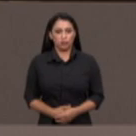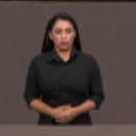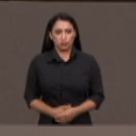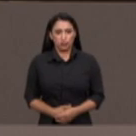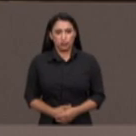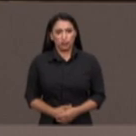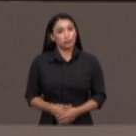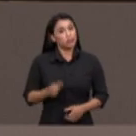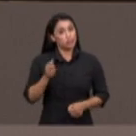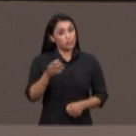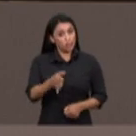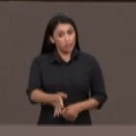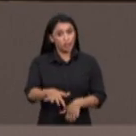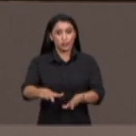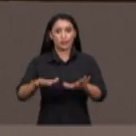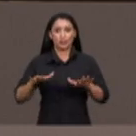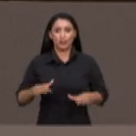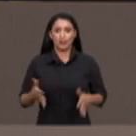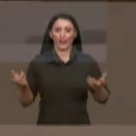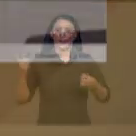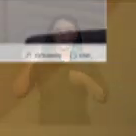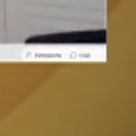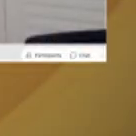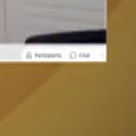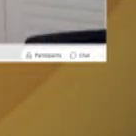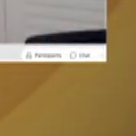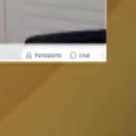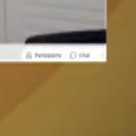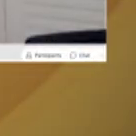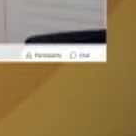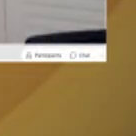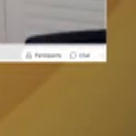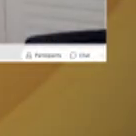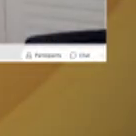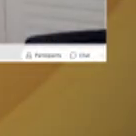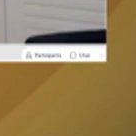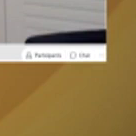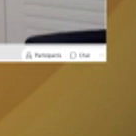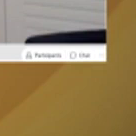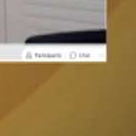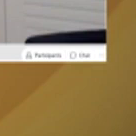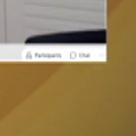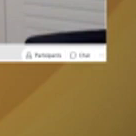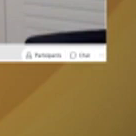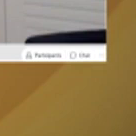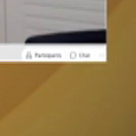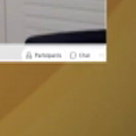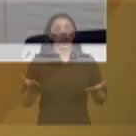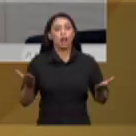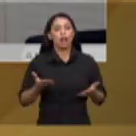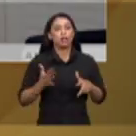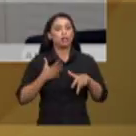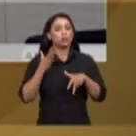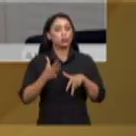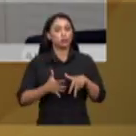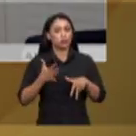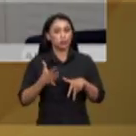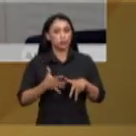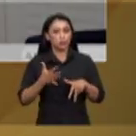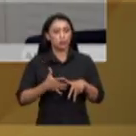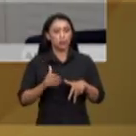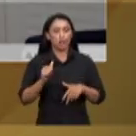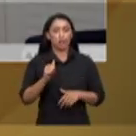Direto do plenário, está de volta com a segunda parte da sessão. Vamos acompanhar. Vamos ouvir as sustentações orais